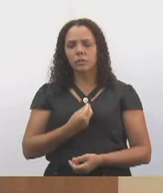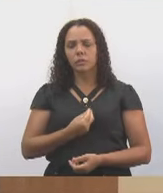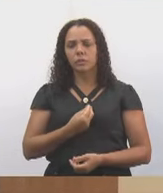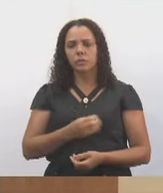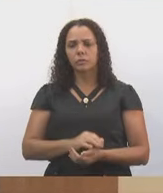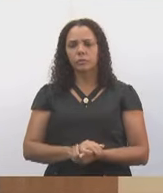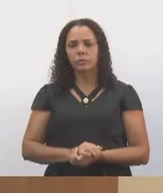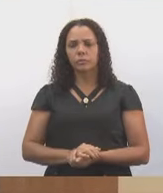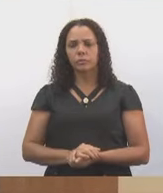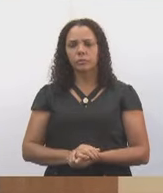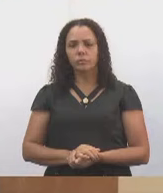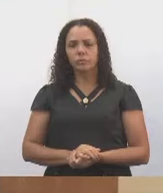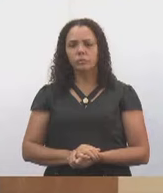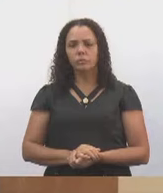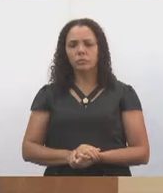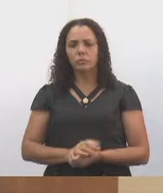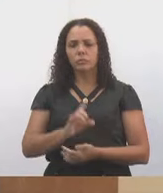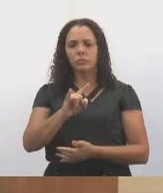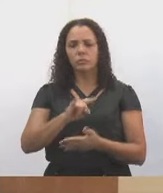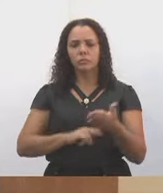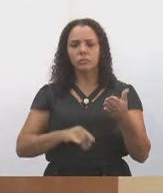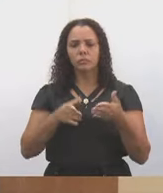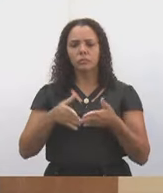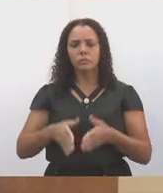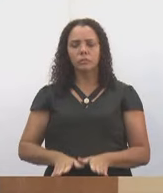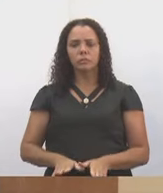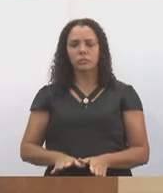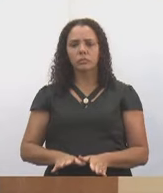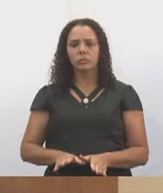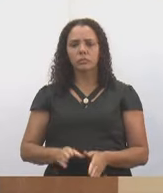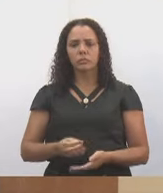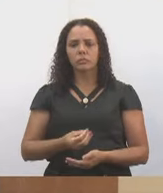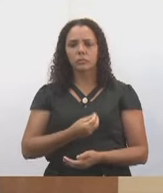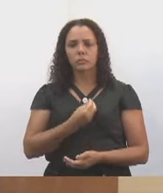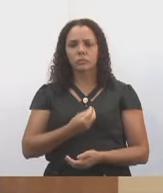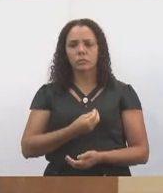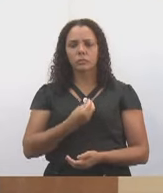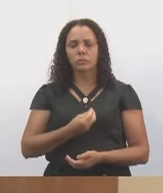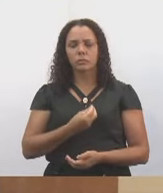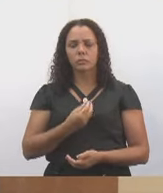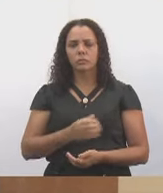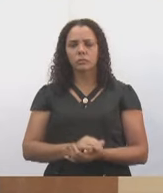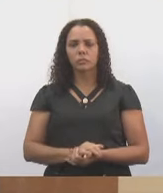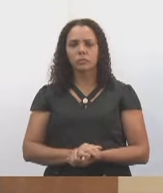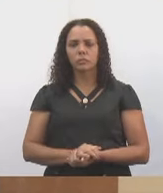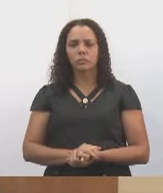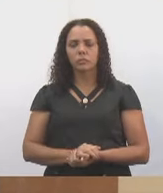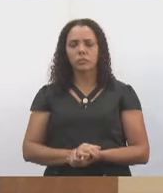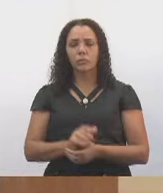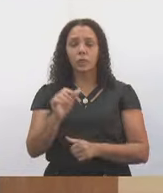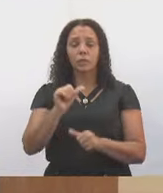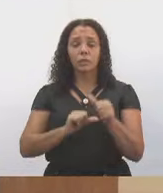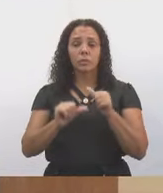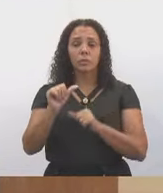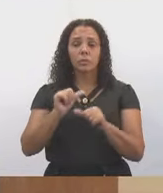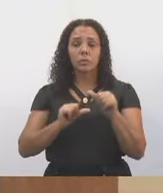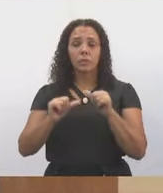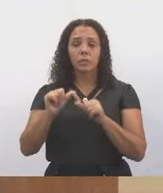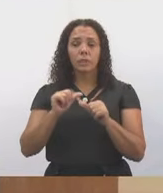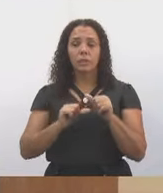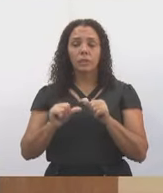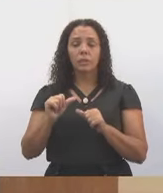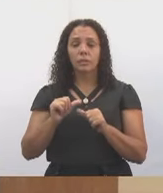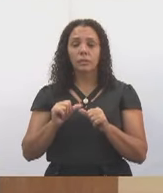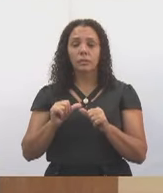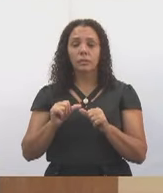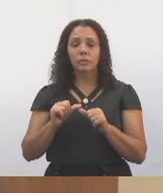d né o documento de nascido vivo a situação tá sendo mudado por uma